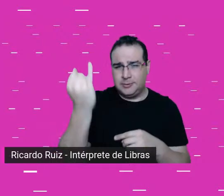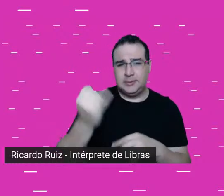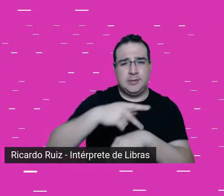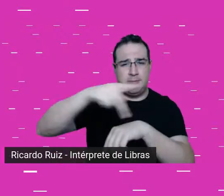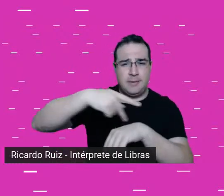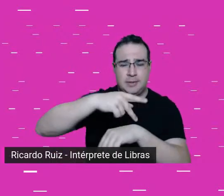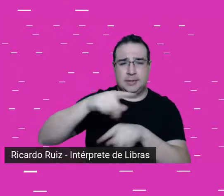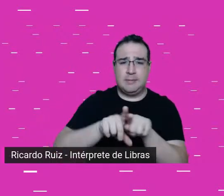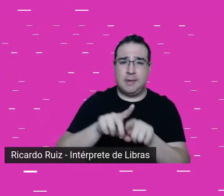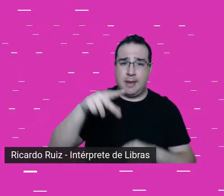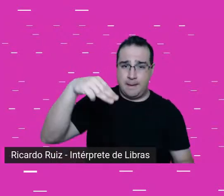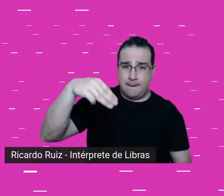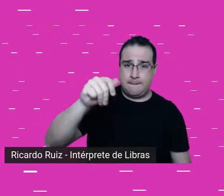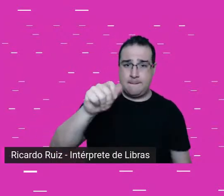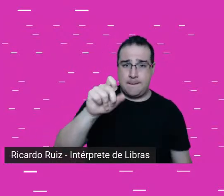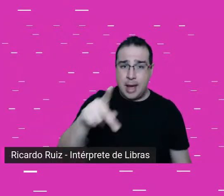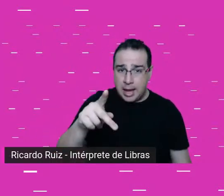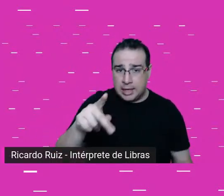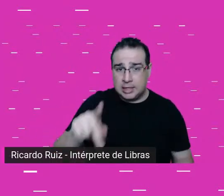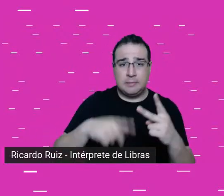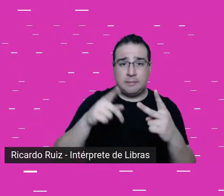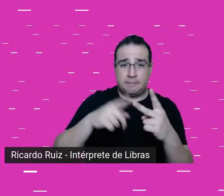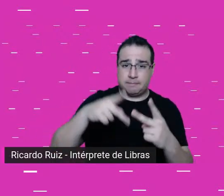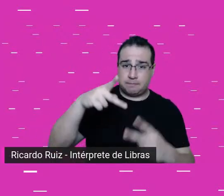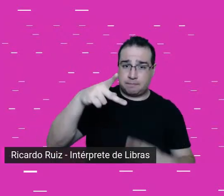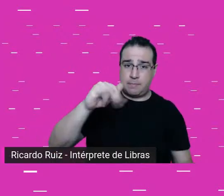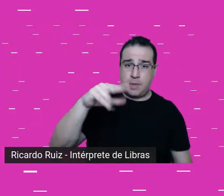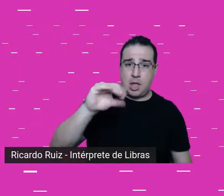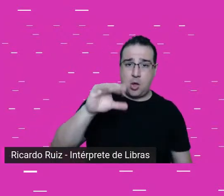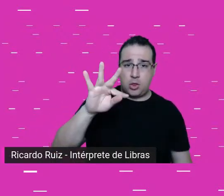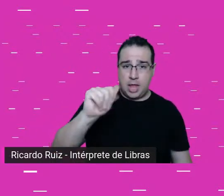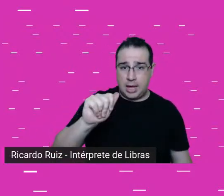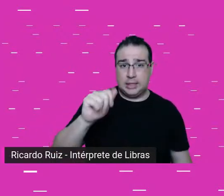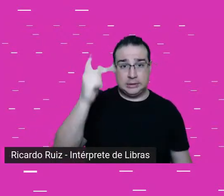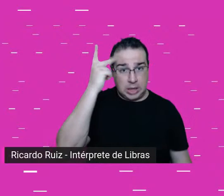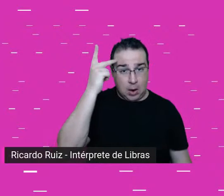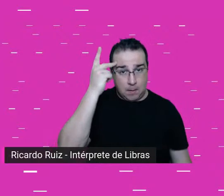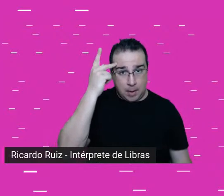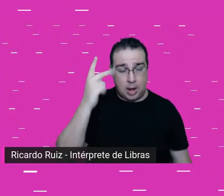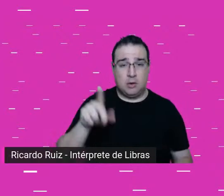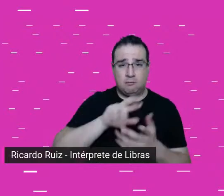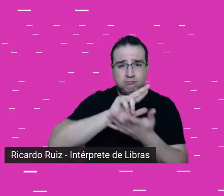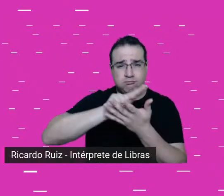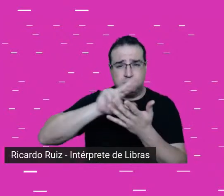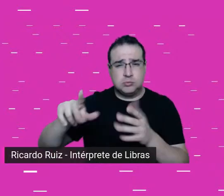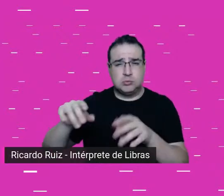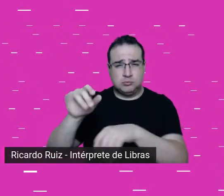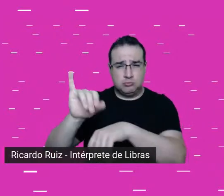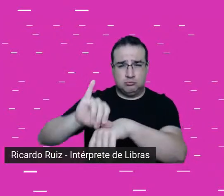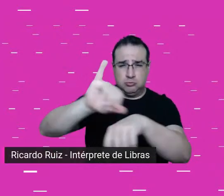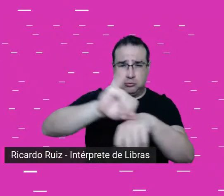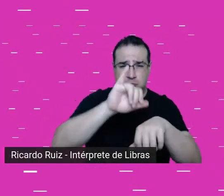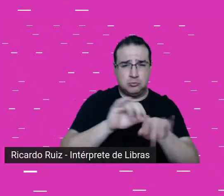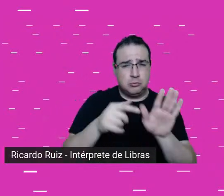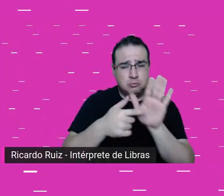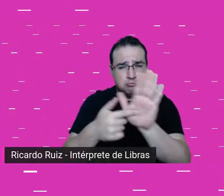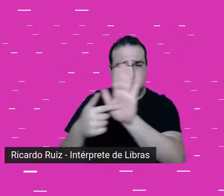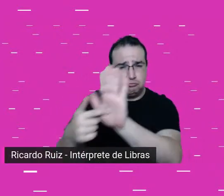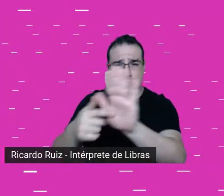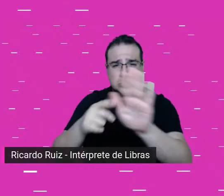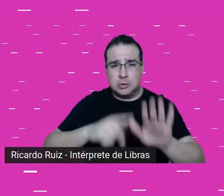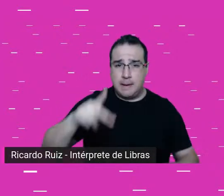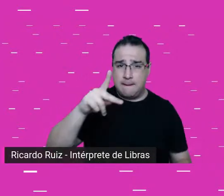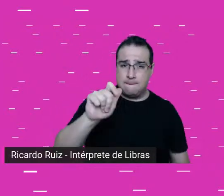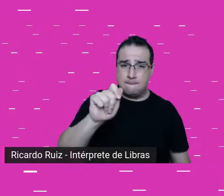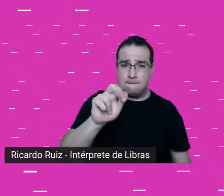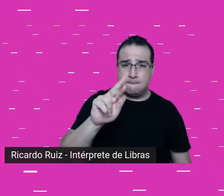como MASP, Pinacoteca de São Paulo, MAM, Instituto Tomi Otaki, Centro Cultural São Paulo, Parque Lage,